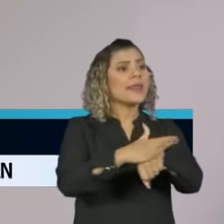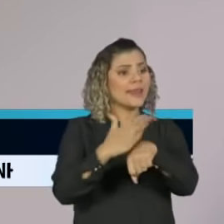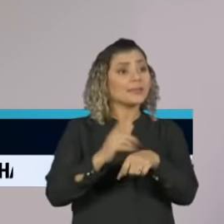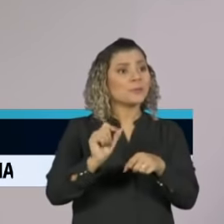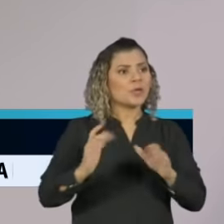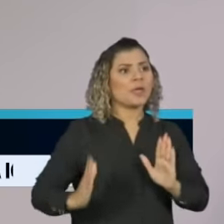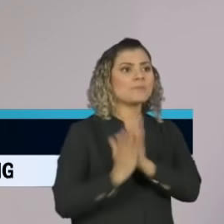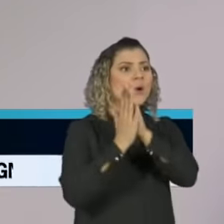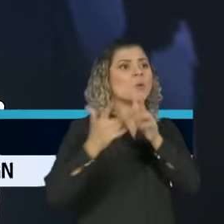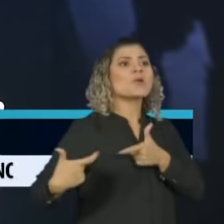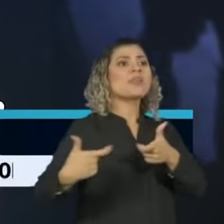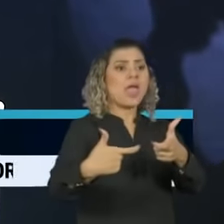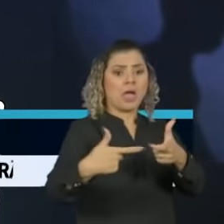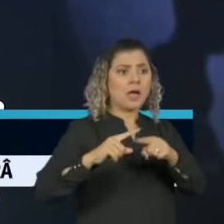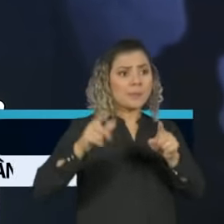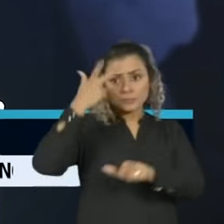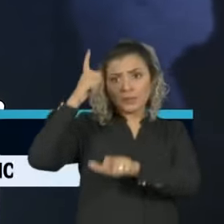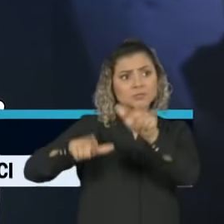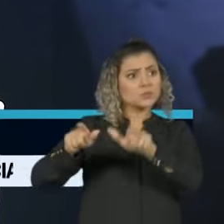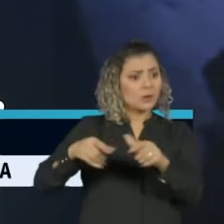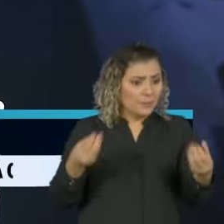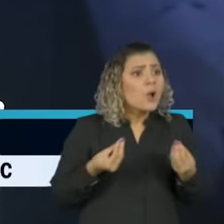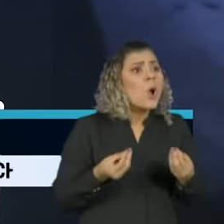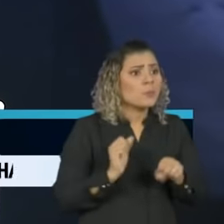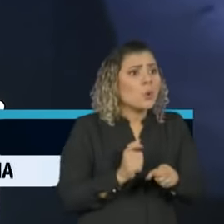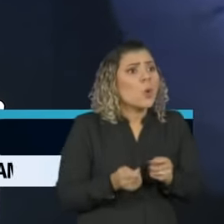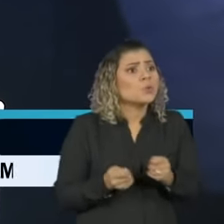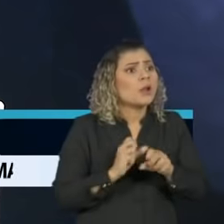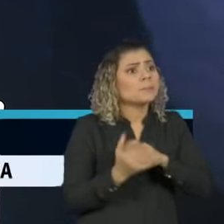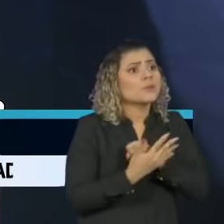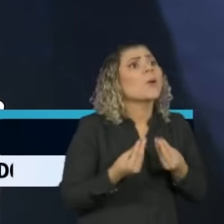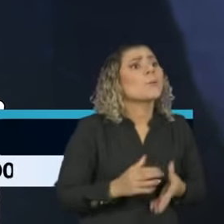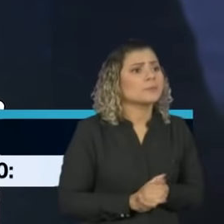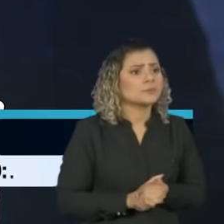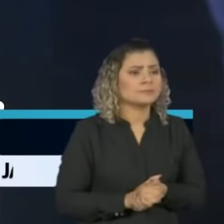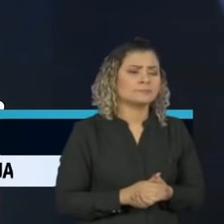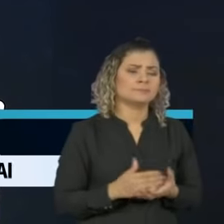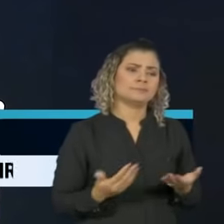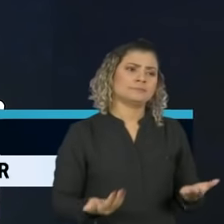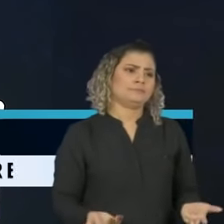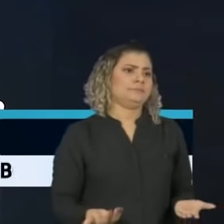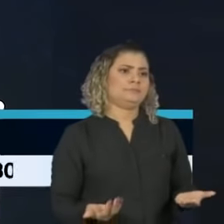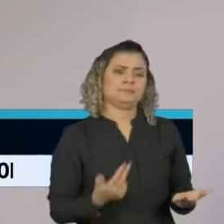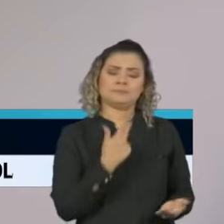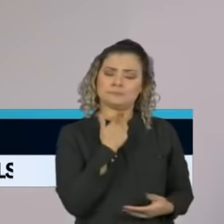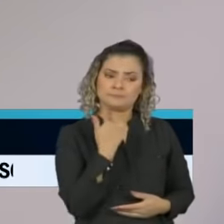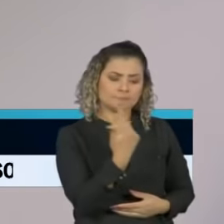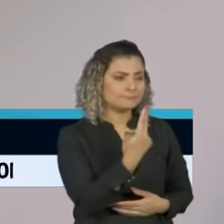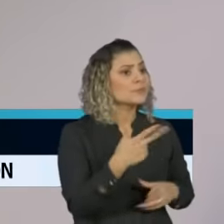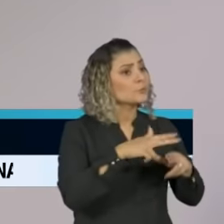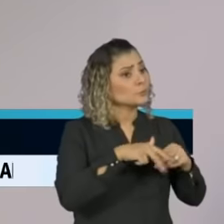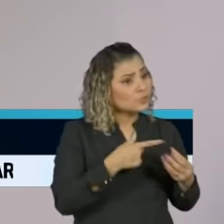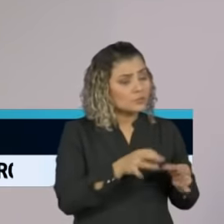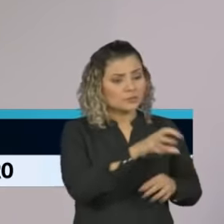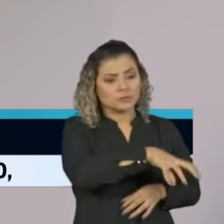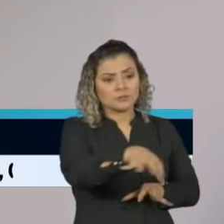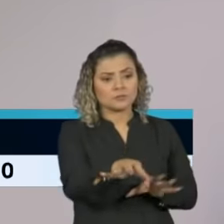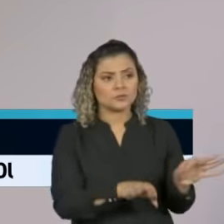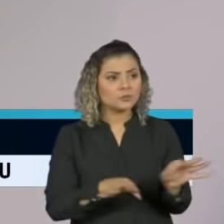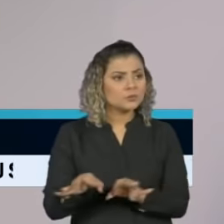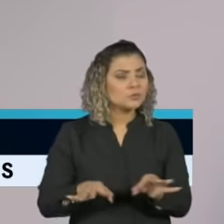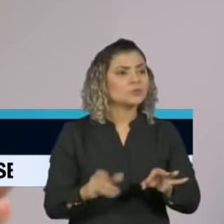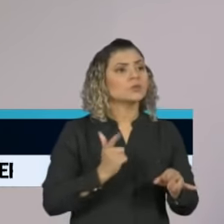enfrentar inimigo. Agora, aqui o inimigo é invisível, mas eles têm uma tecnologia, têm tipo de infraestrutura,